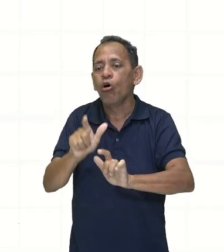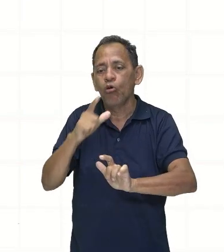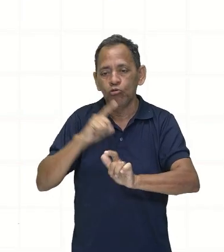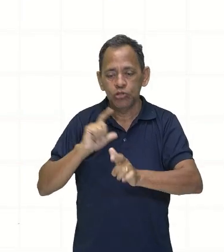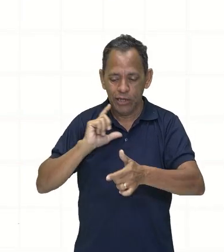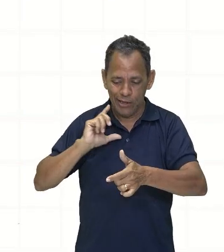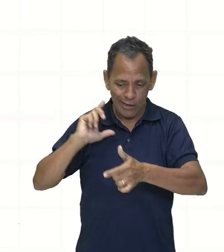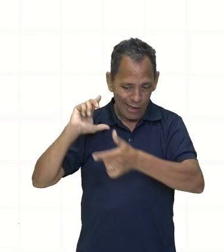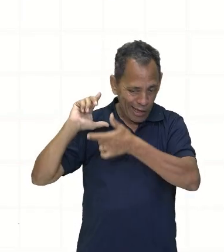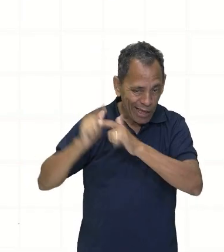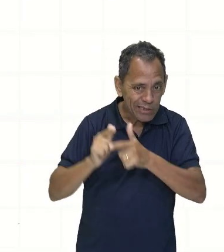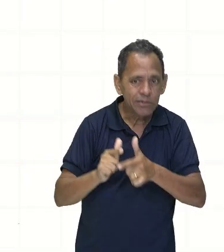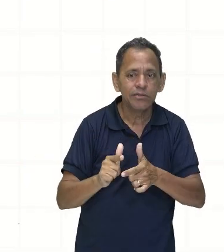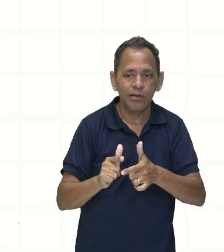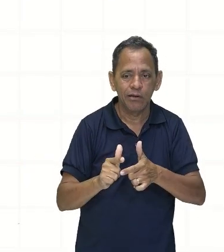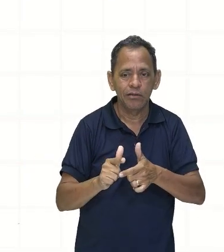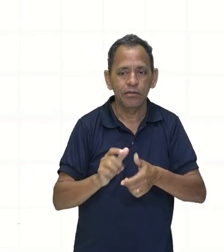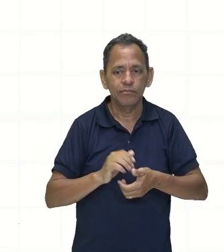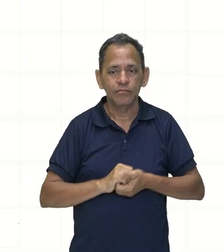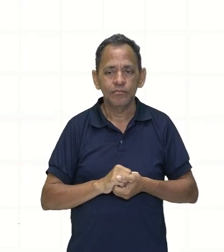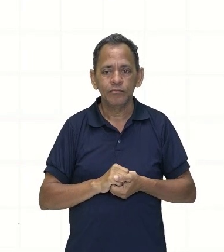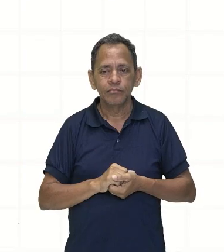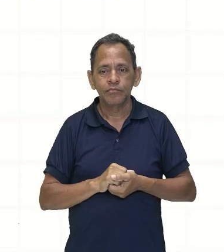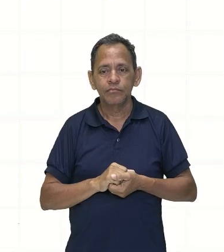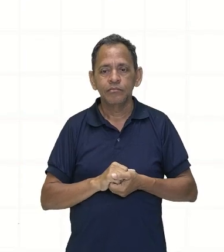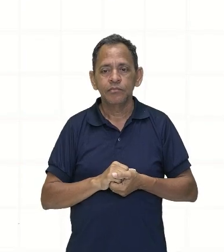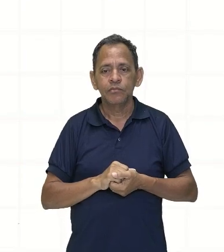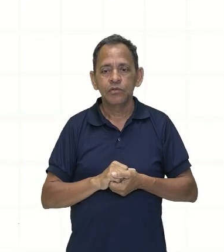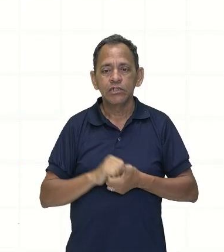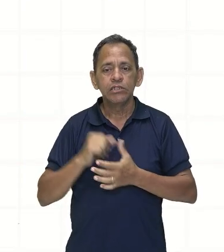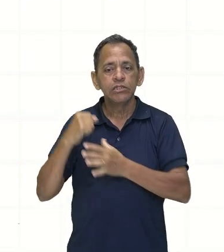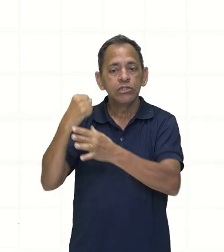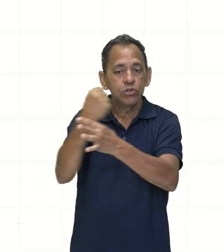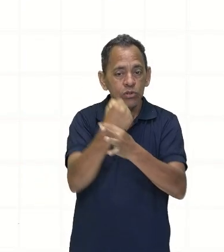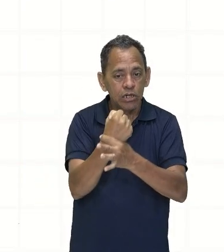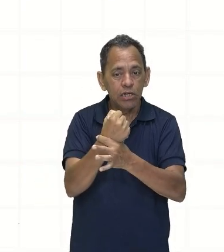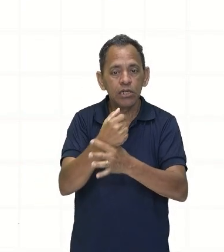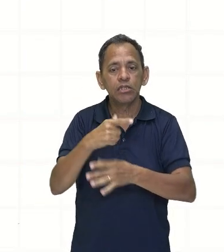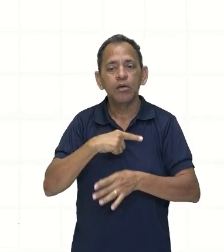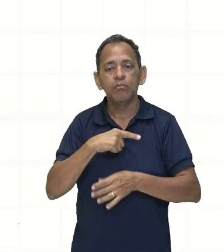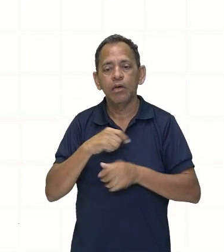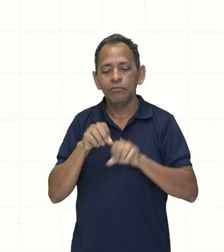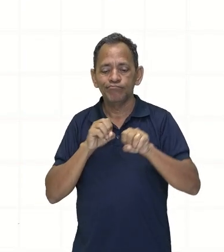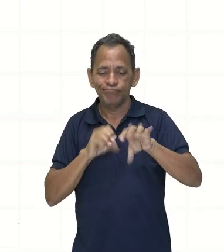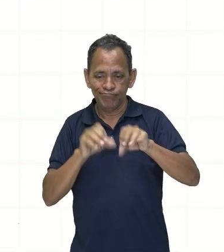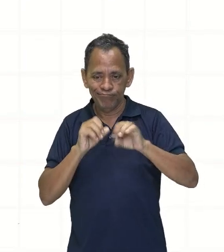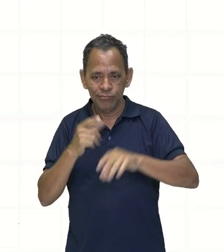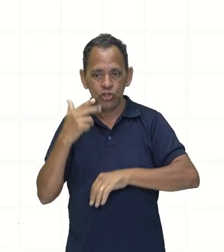sua ancestralidade. Preservação e ensino das línguas indígenas,